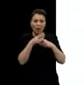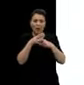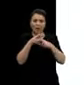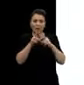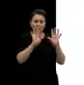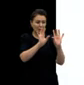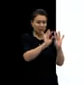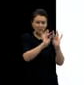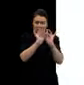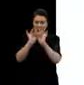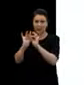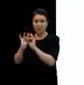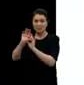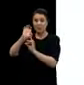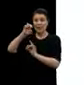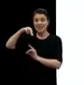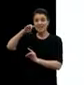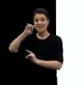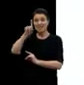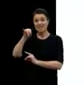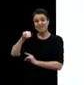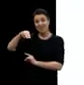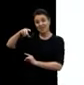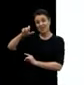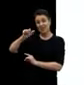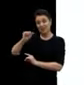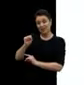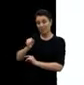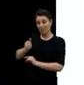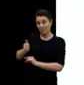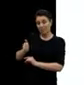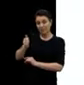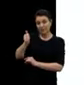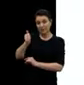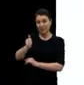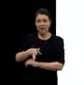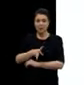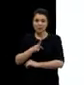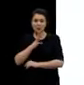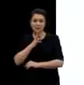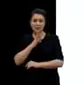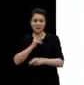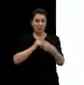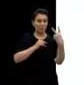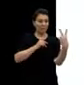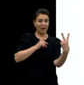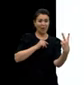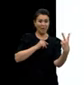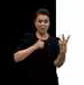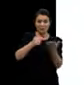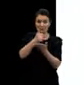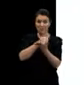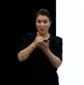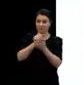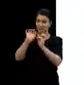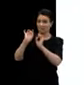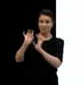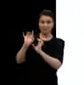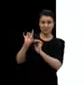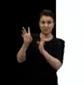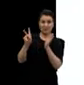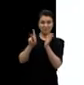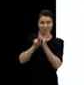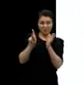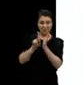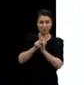são enzimas bacterianas que reconhecem as sequências de pares de bases específicas, né, a que